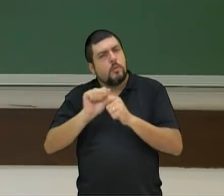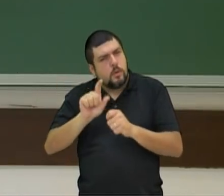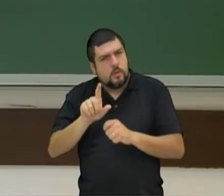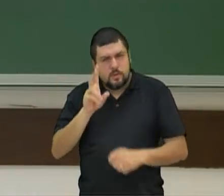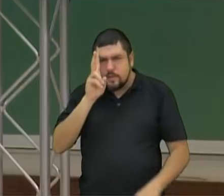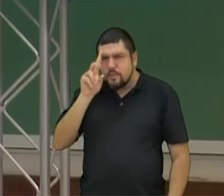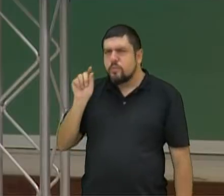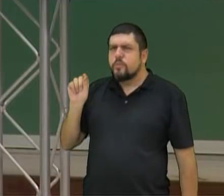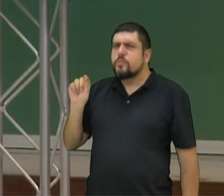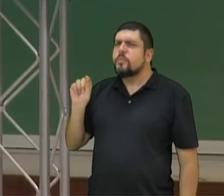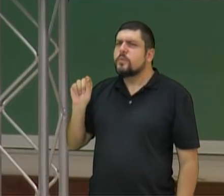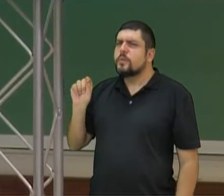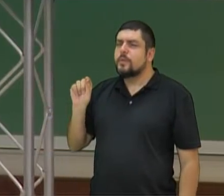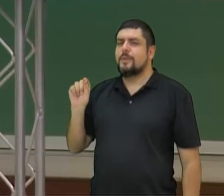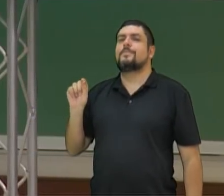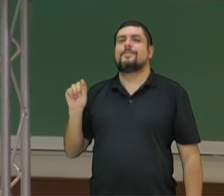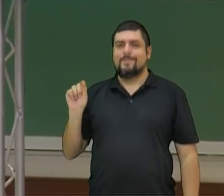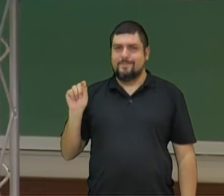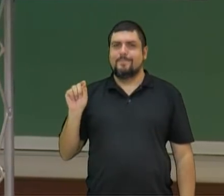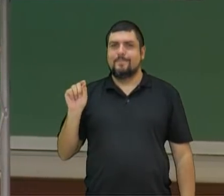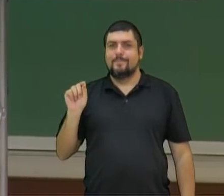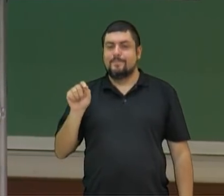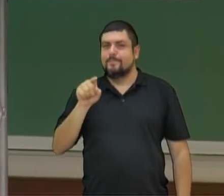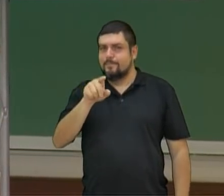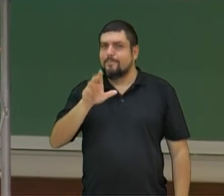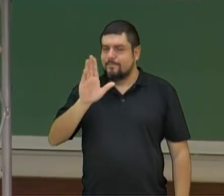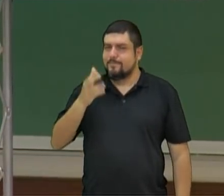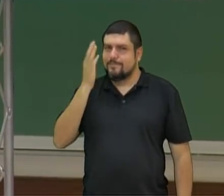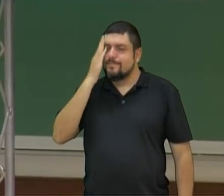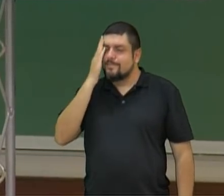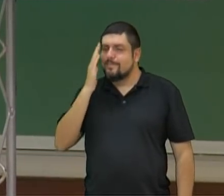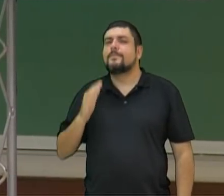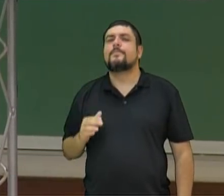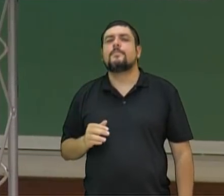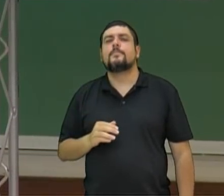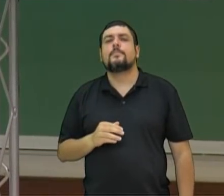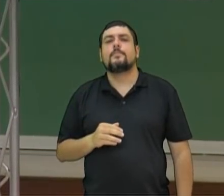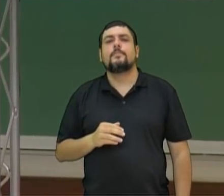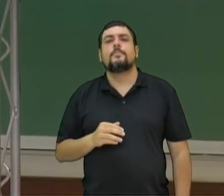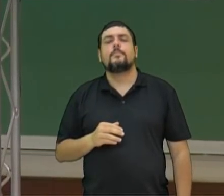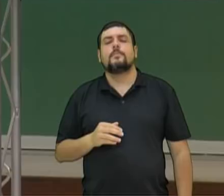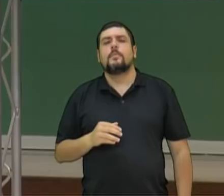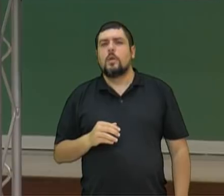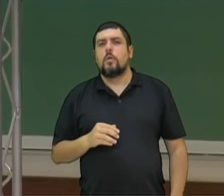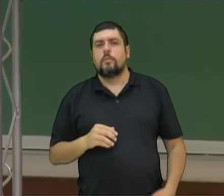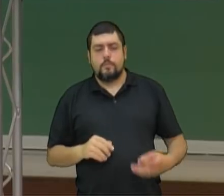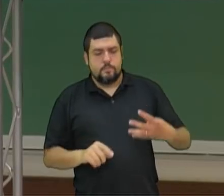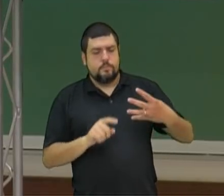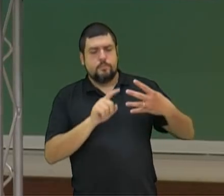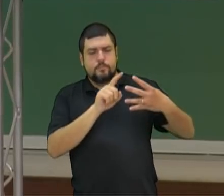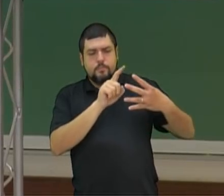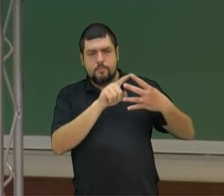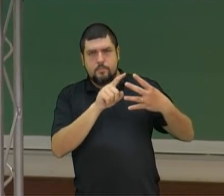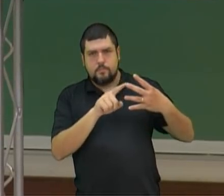ações? Com certeza algum de você já ouviu isso. Aqui eu tenho 4